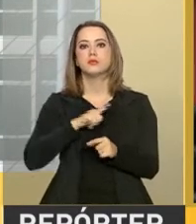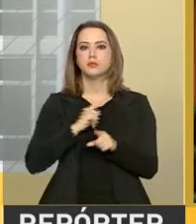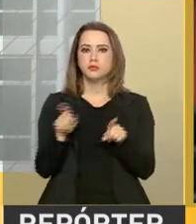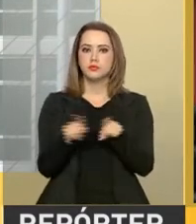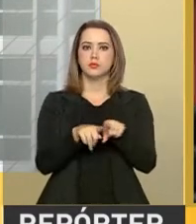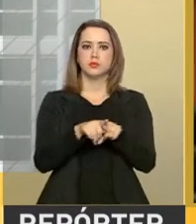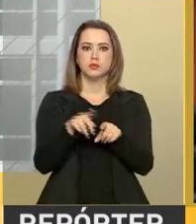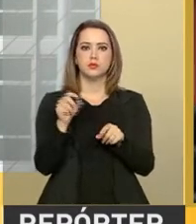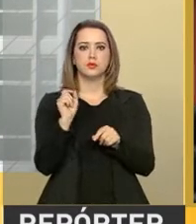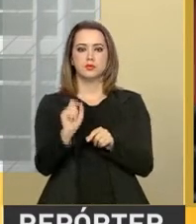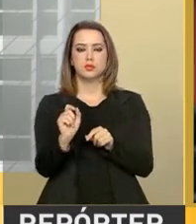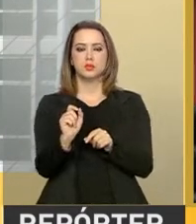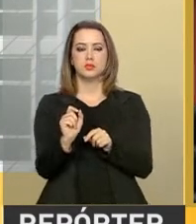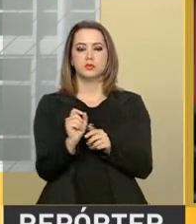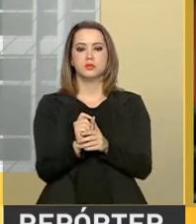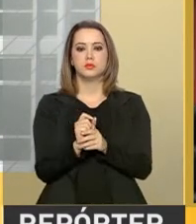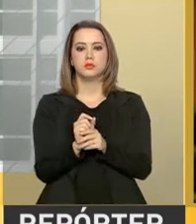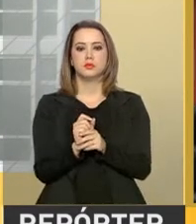temos